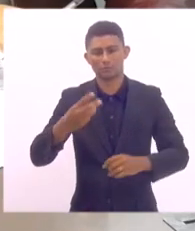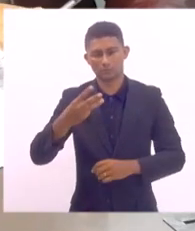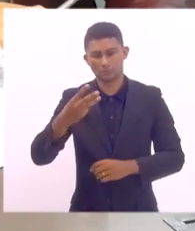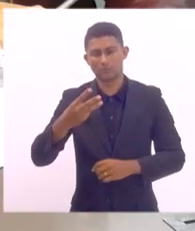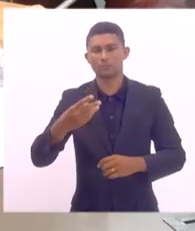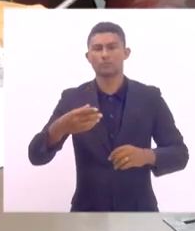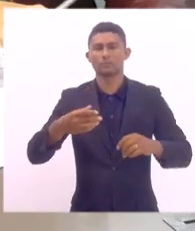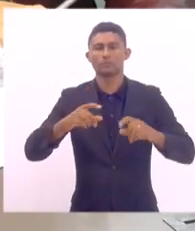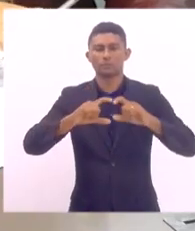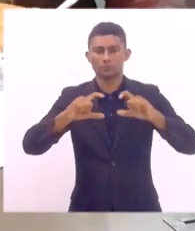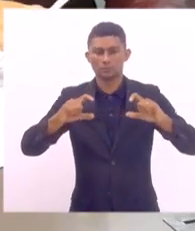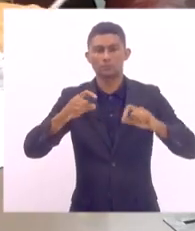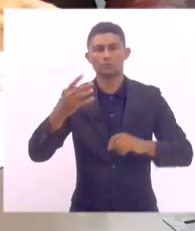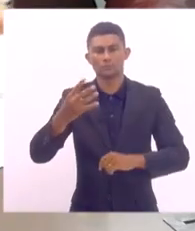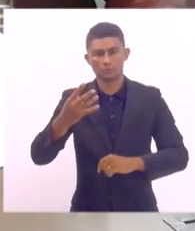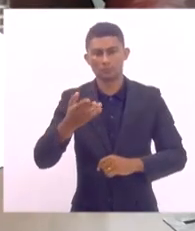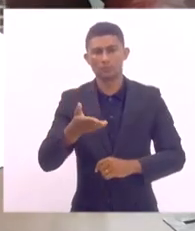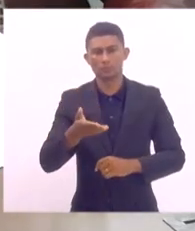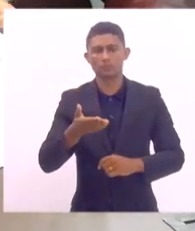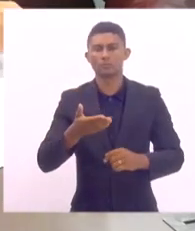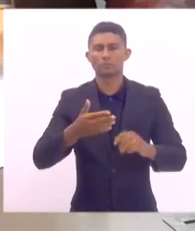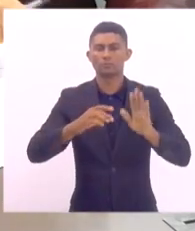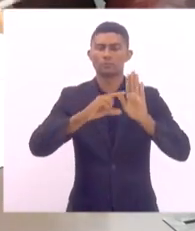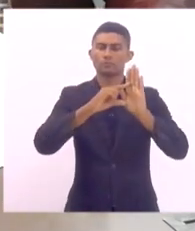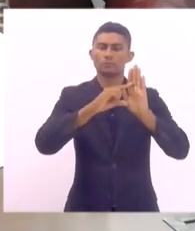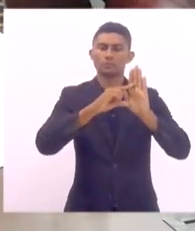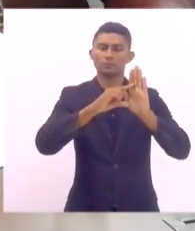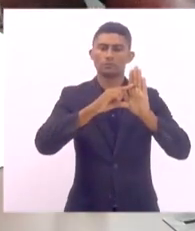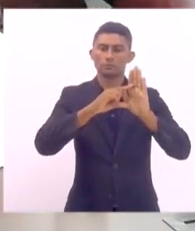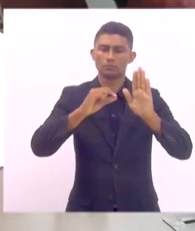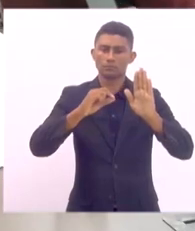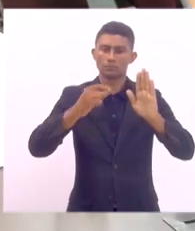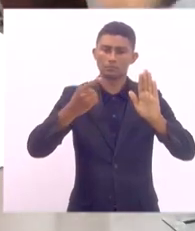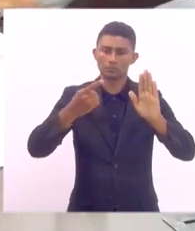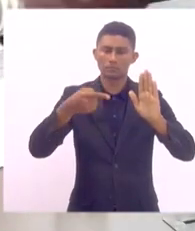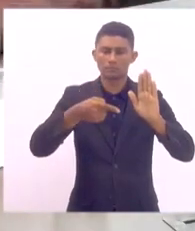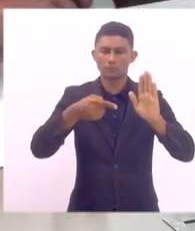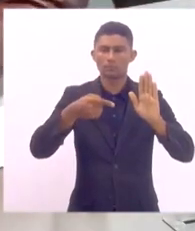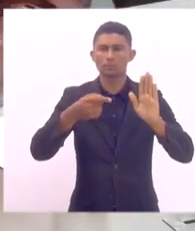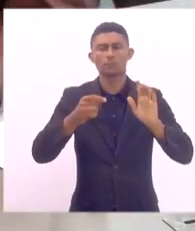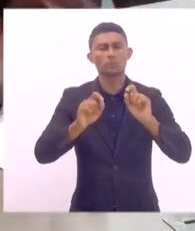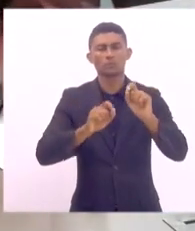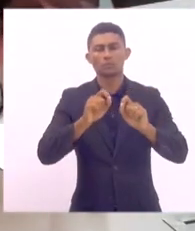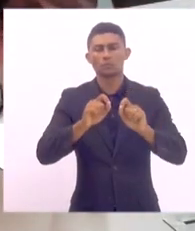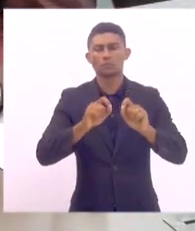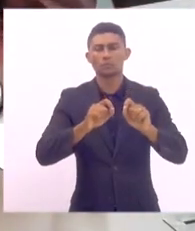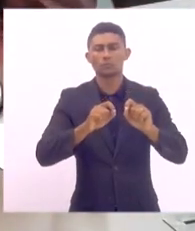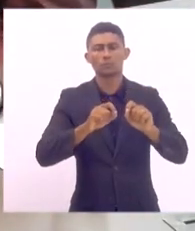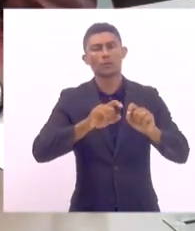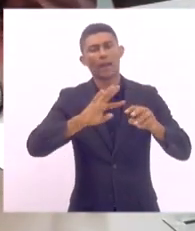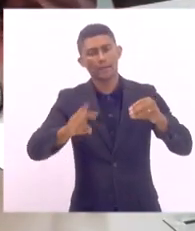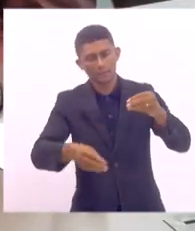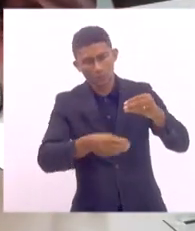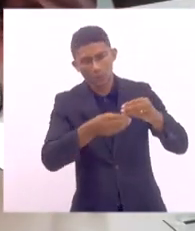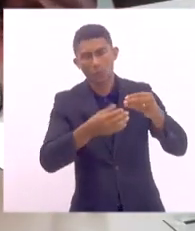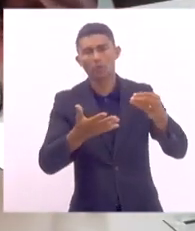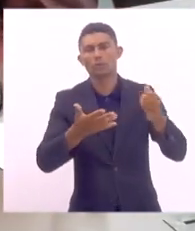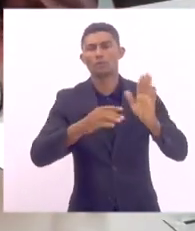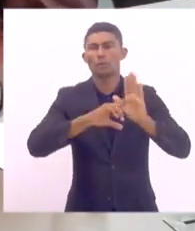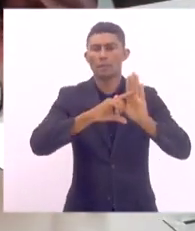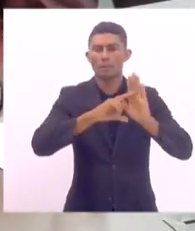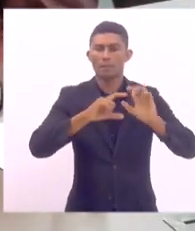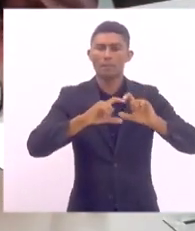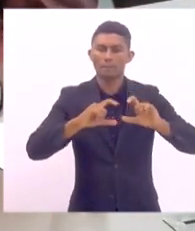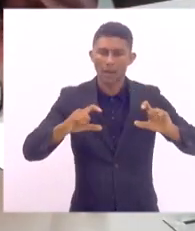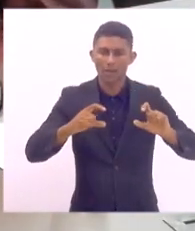3º e 4º do artigo 1º que modificou, que acrescentou parágrafos ao